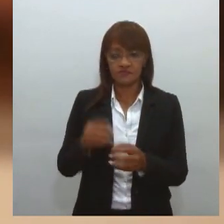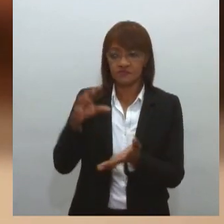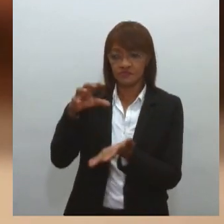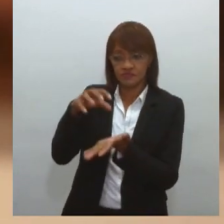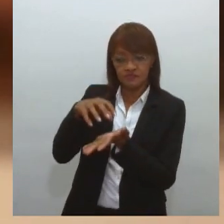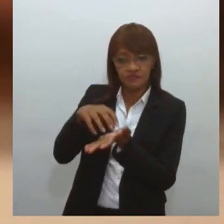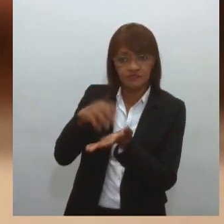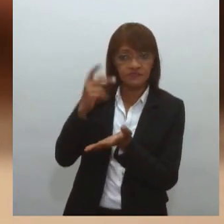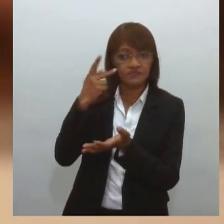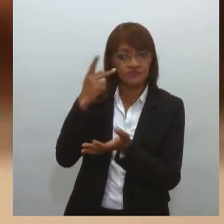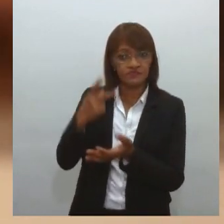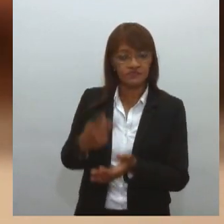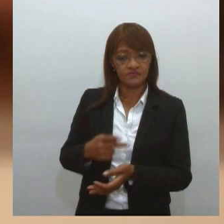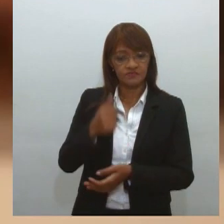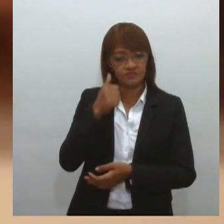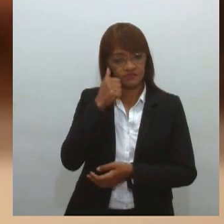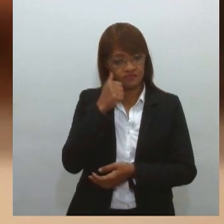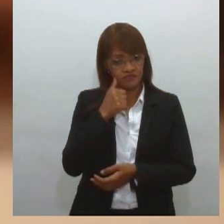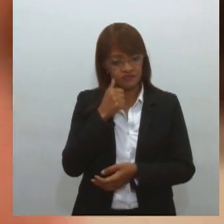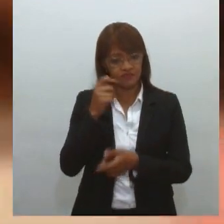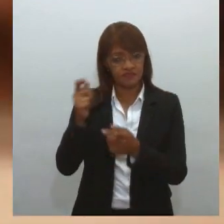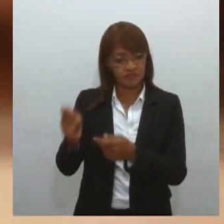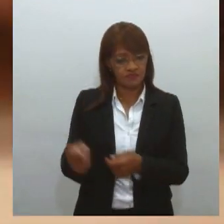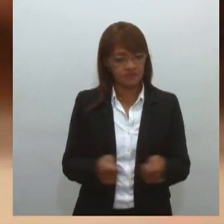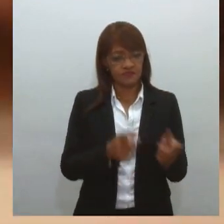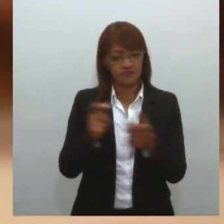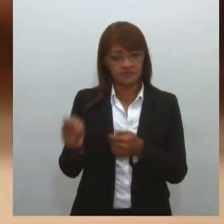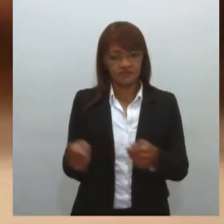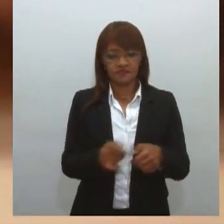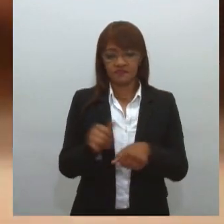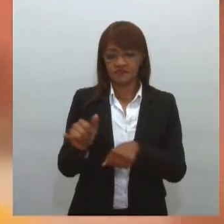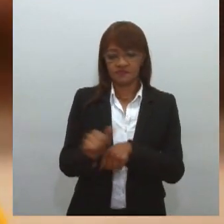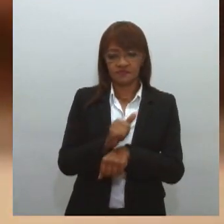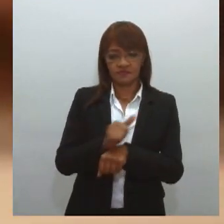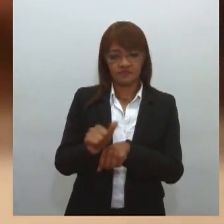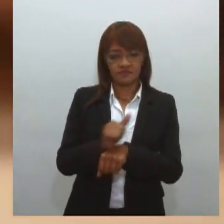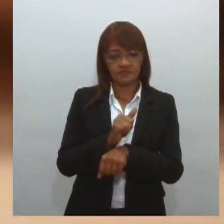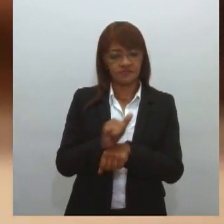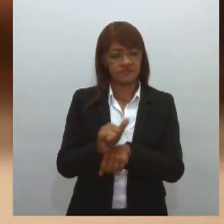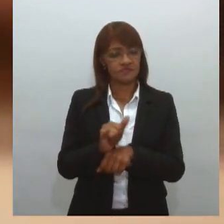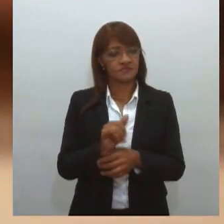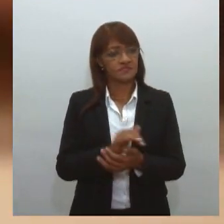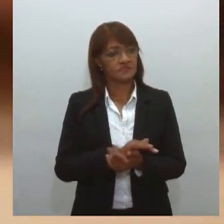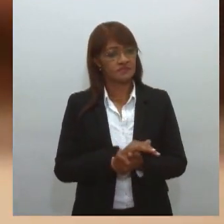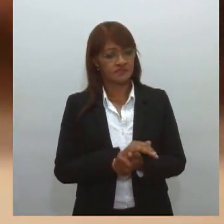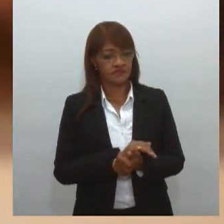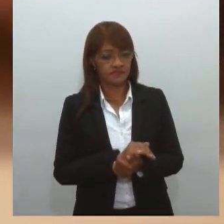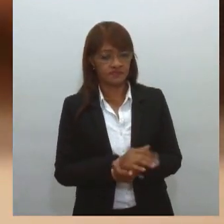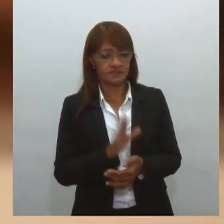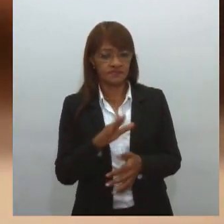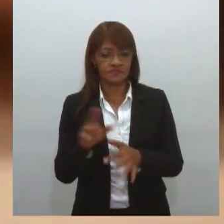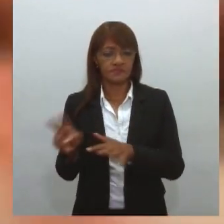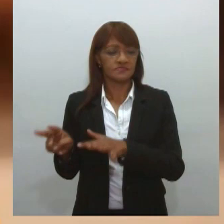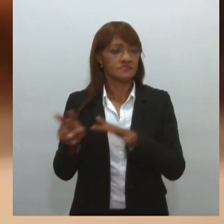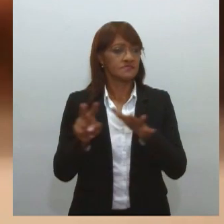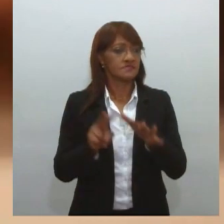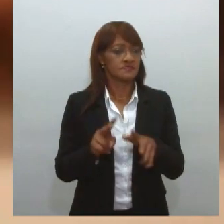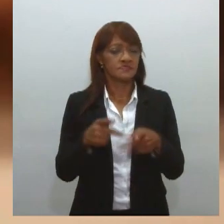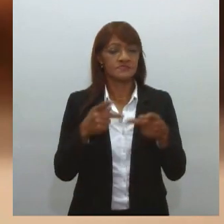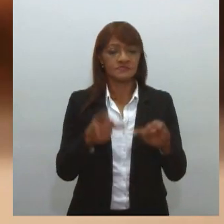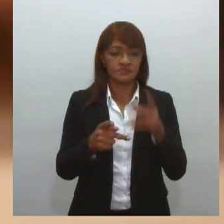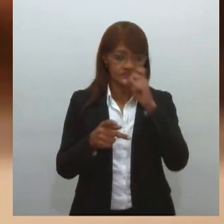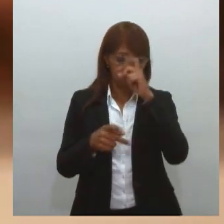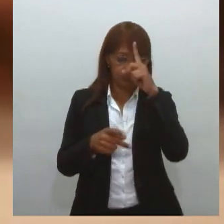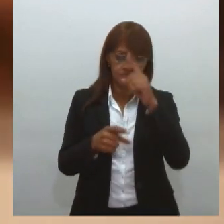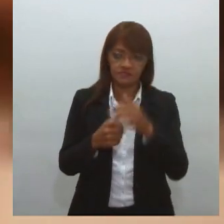seja, semanalmente a gente monta estratégias, às vezes a gente faz assim, vamos essa semana todo mundo visitar um hospital, vamos trazer